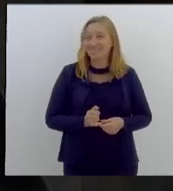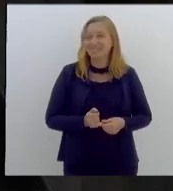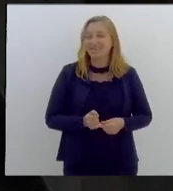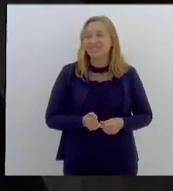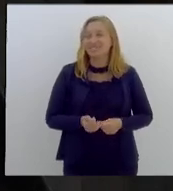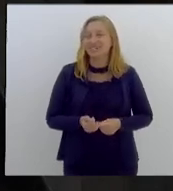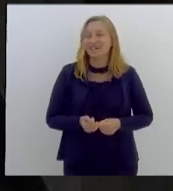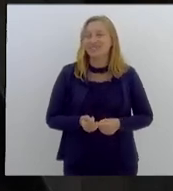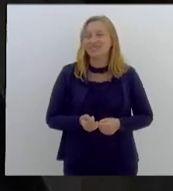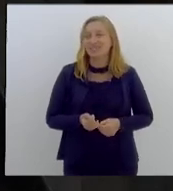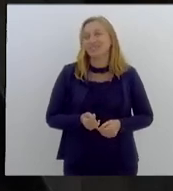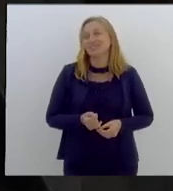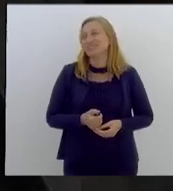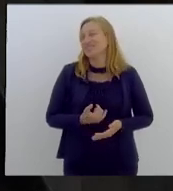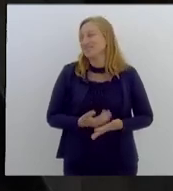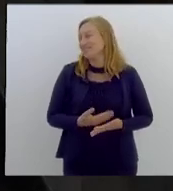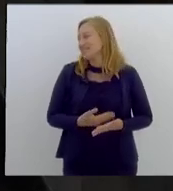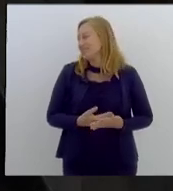O primeiro,